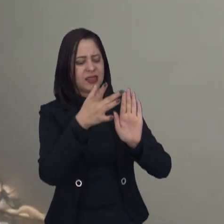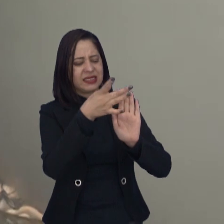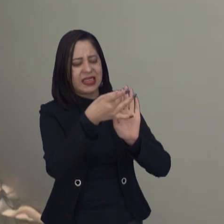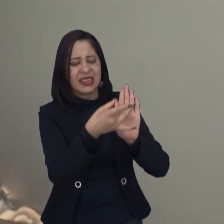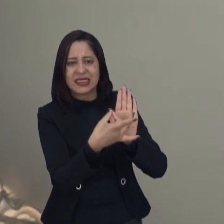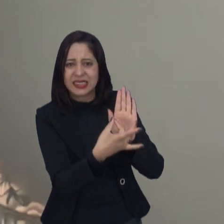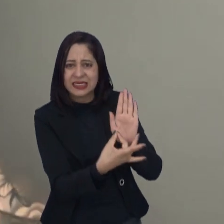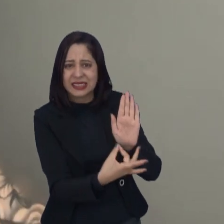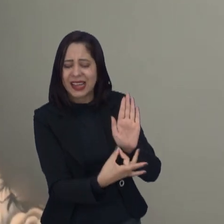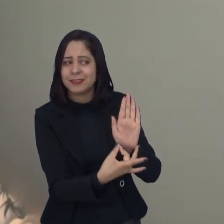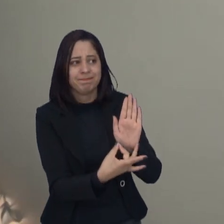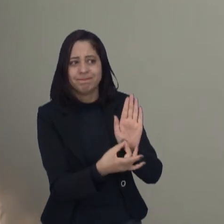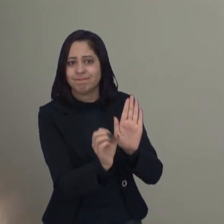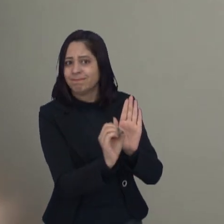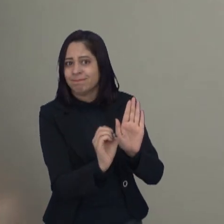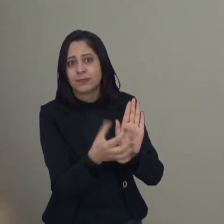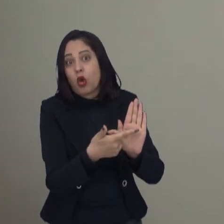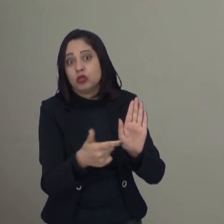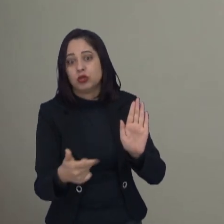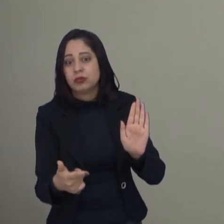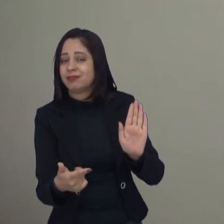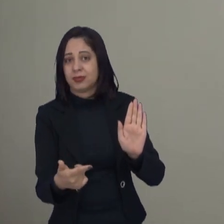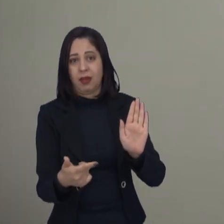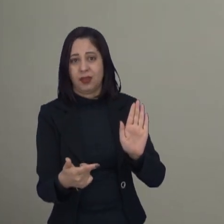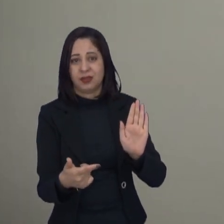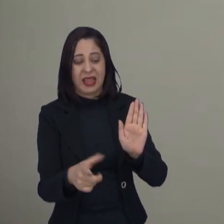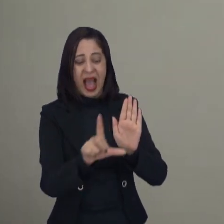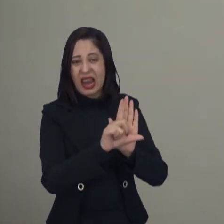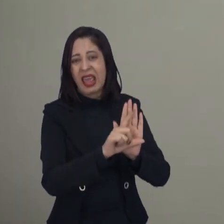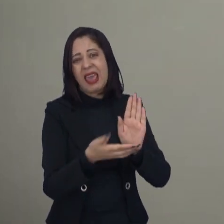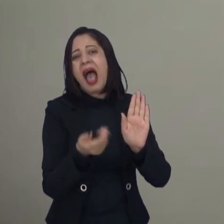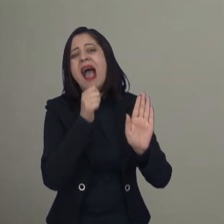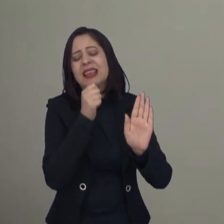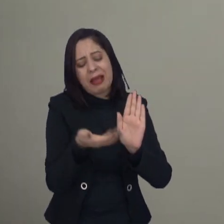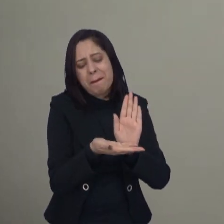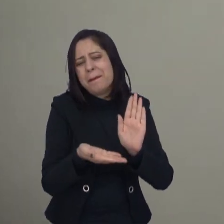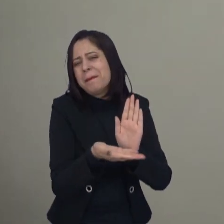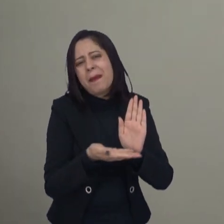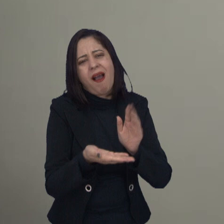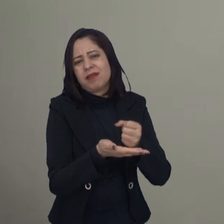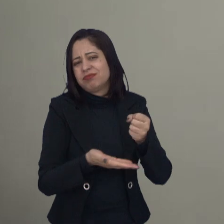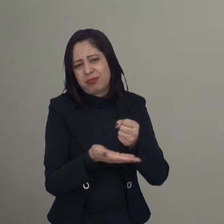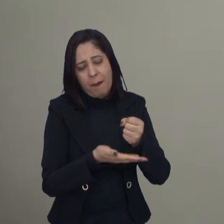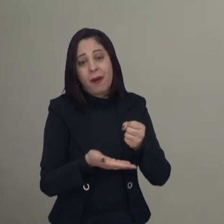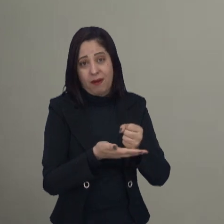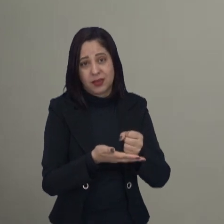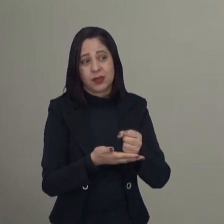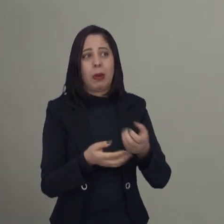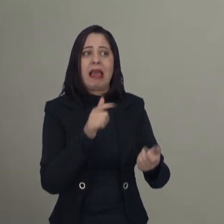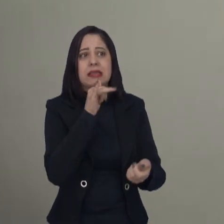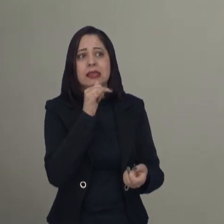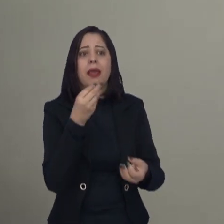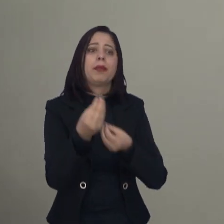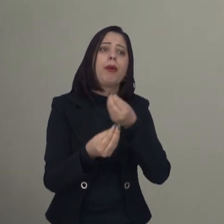ainda algo que seja firme sobre a legislação nesse sentido, de discorrer como a publicidade deve ser feita em tal